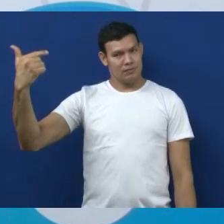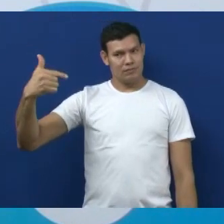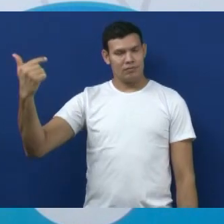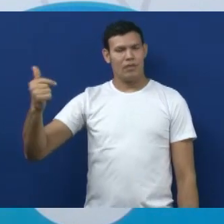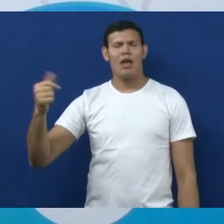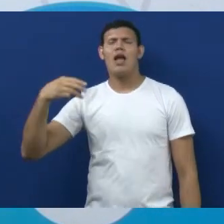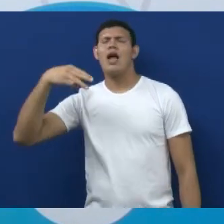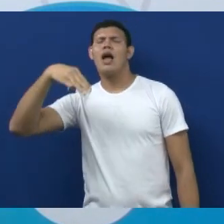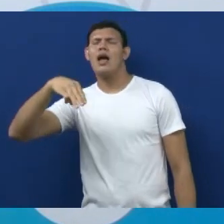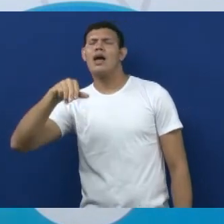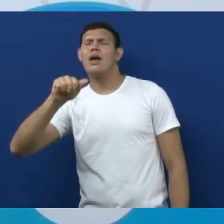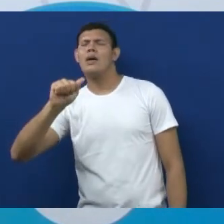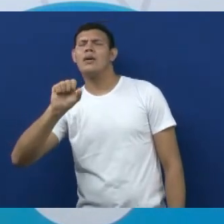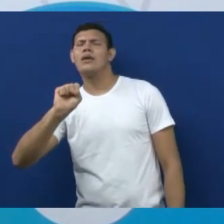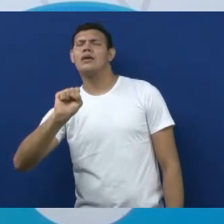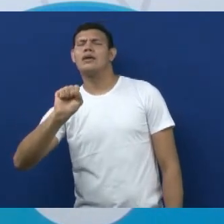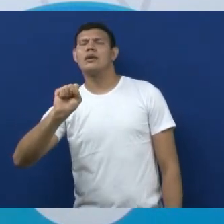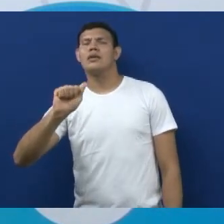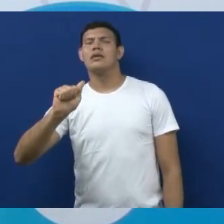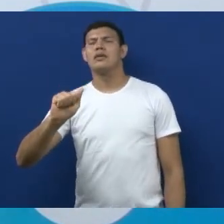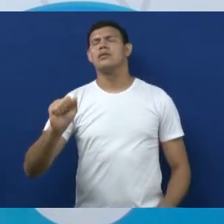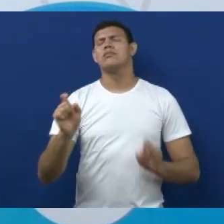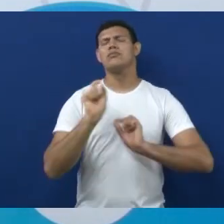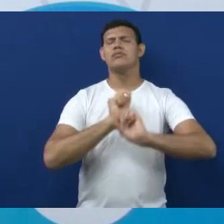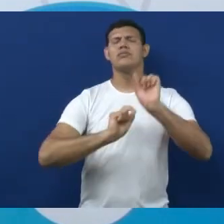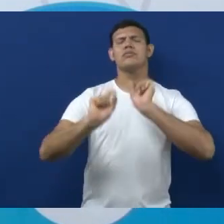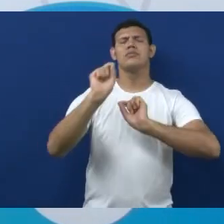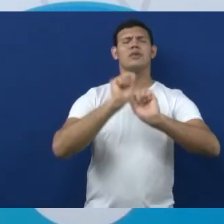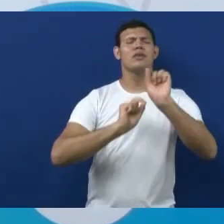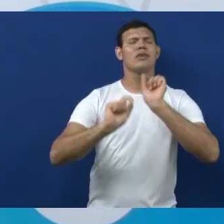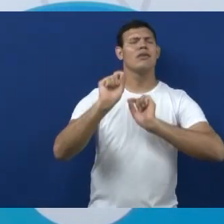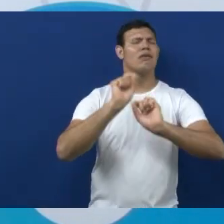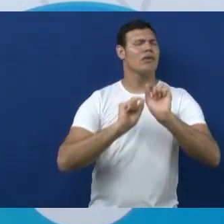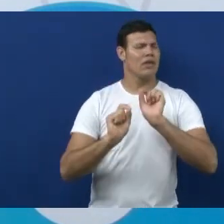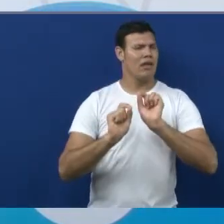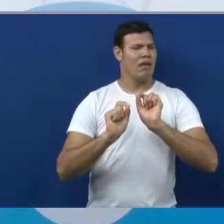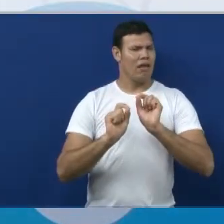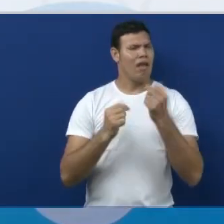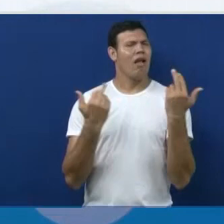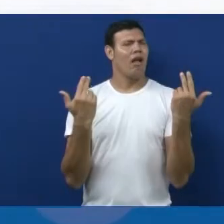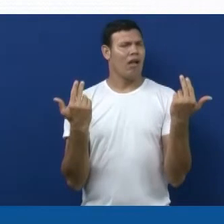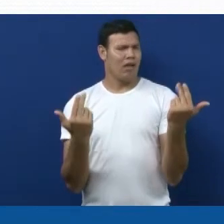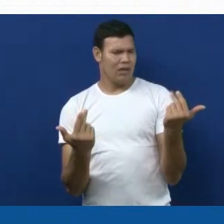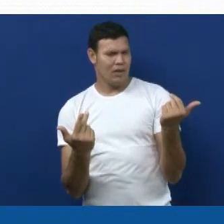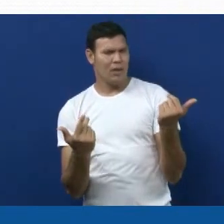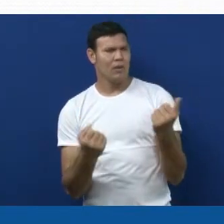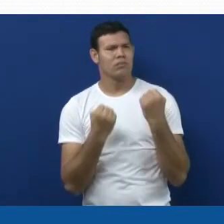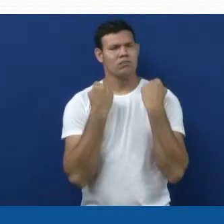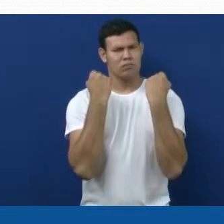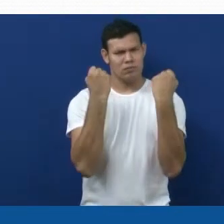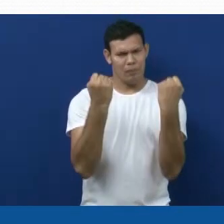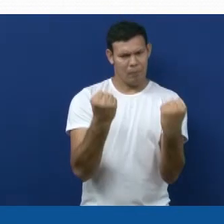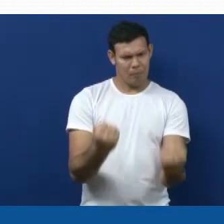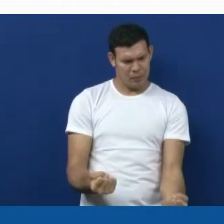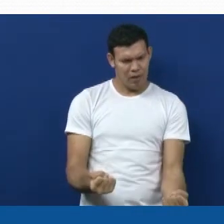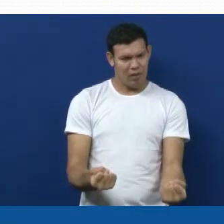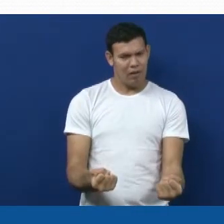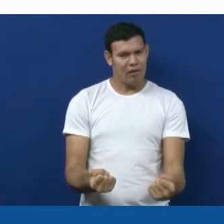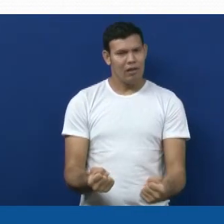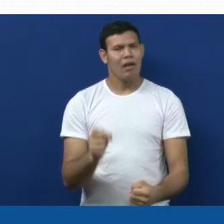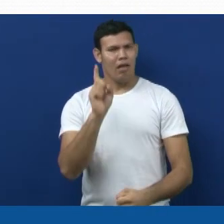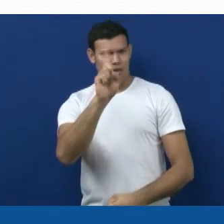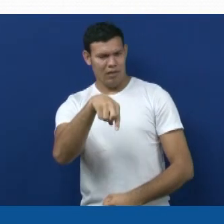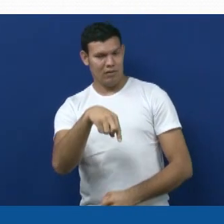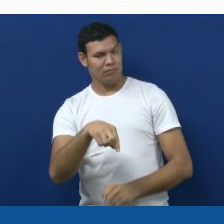massa. O que é massa? Muita gente confunde massa com peso. Em termos gerais, olhando para o slide, a gente vai ver